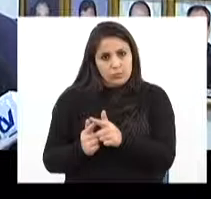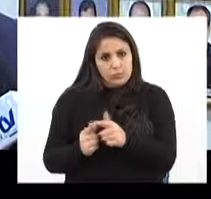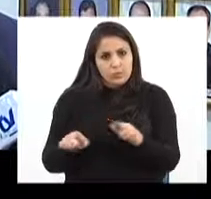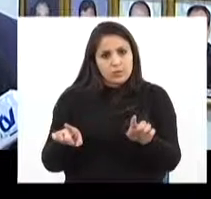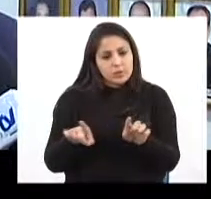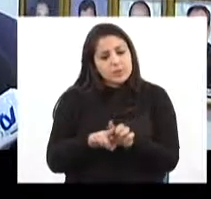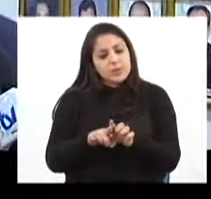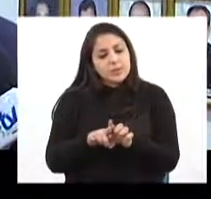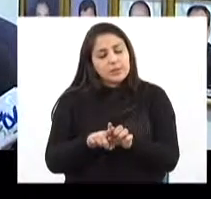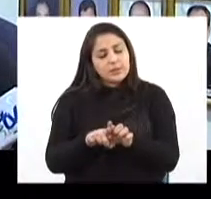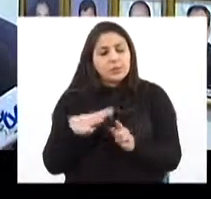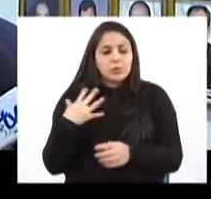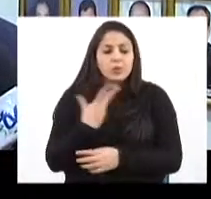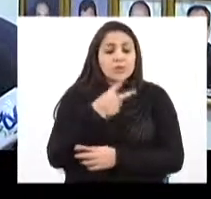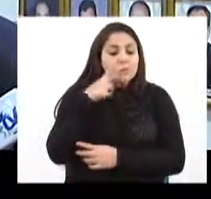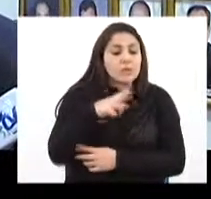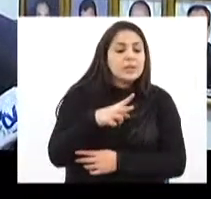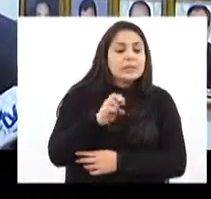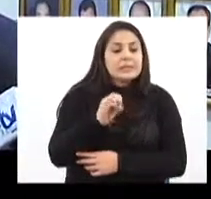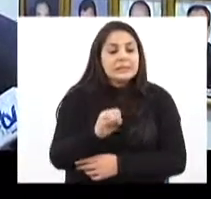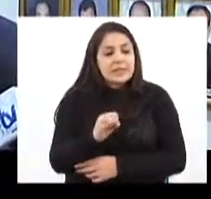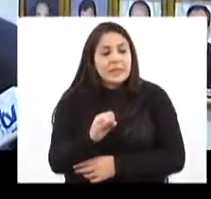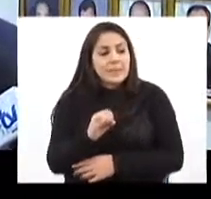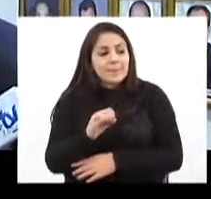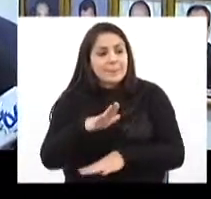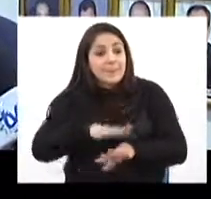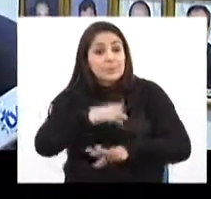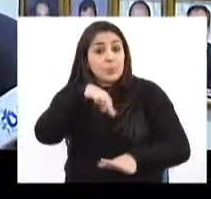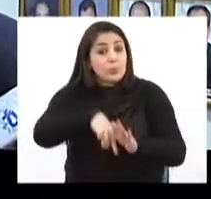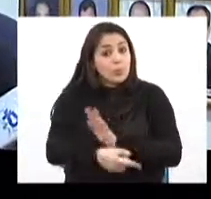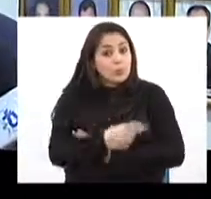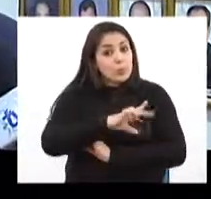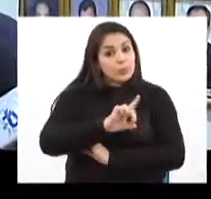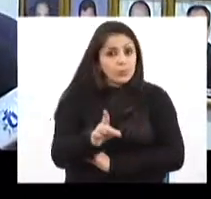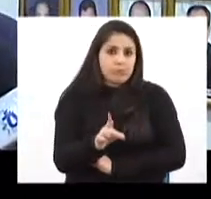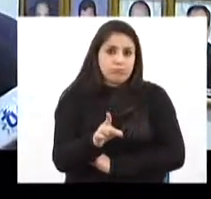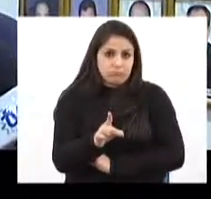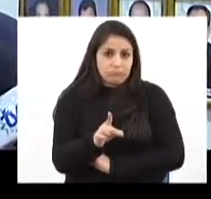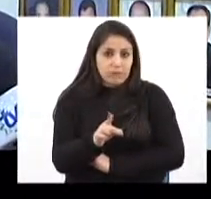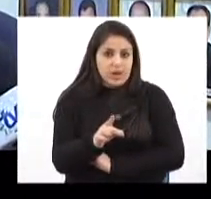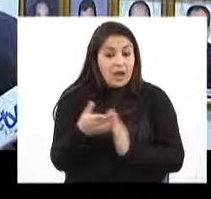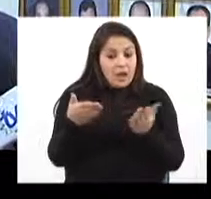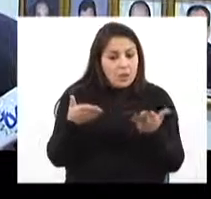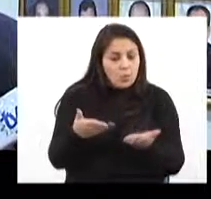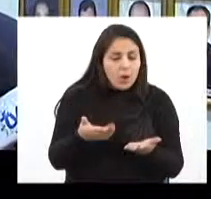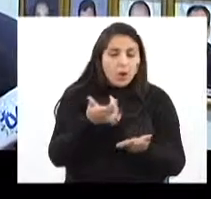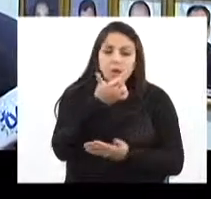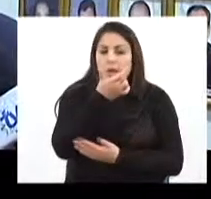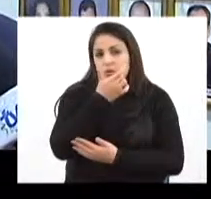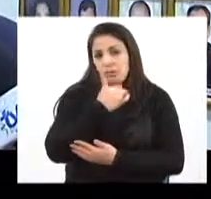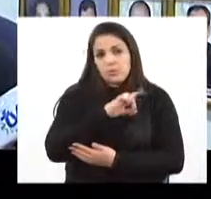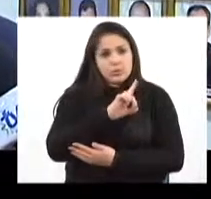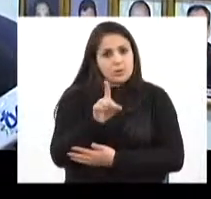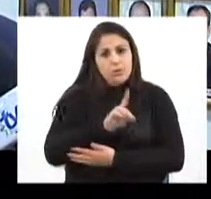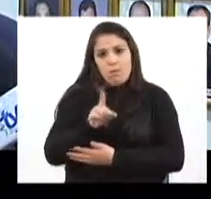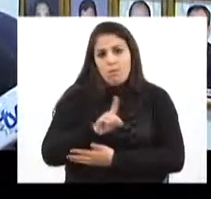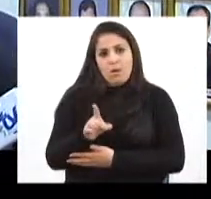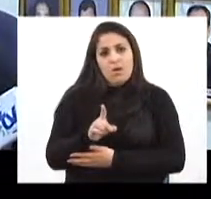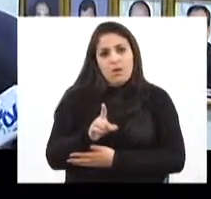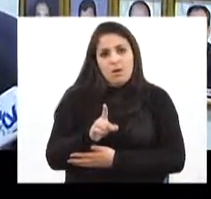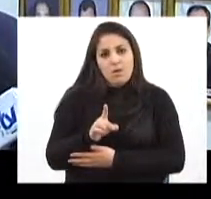da bactéria, se faz um prognóstico da gravidade ou não da situação. Aparentemente não